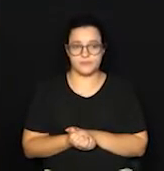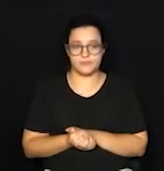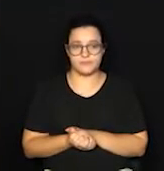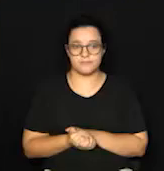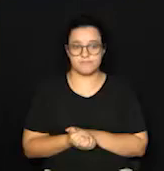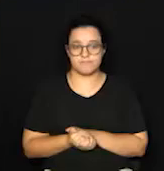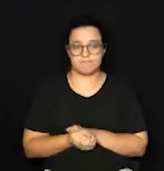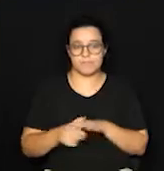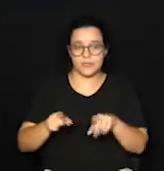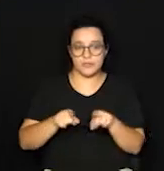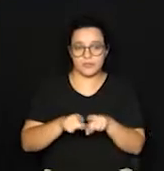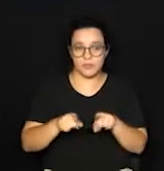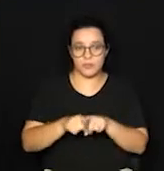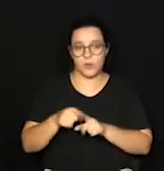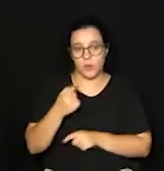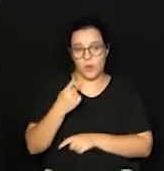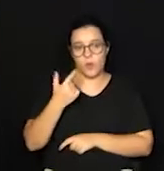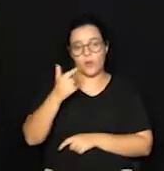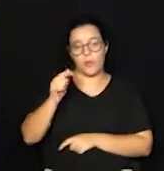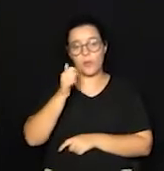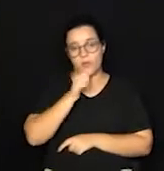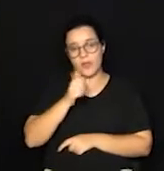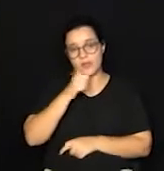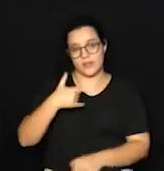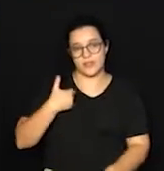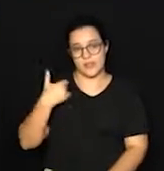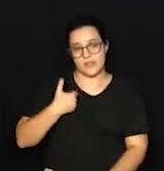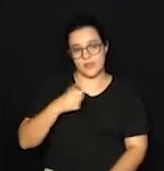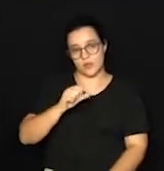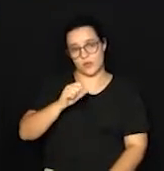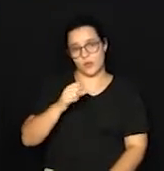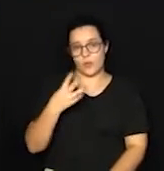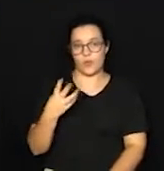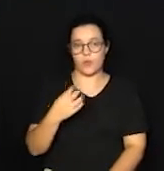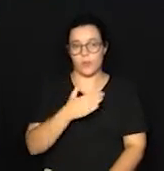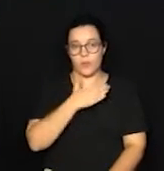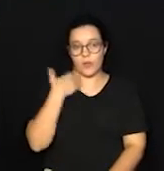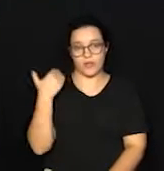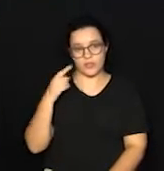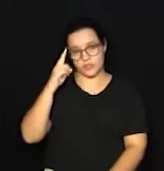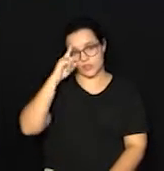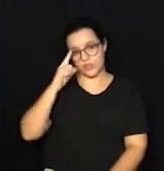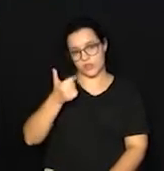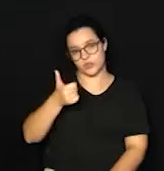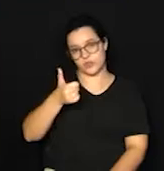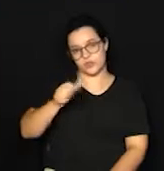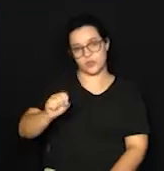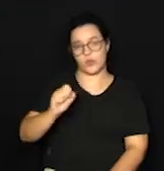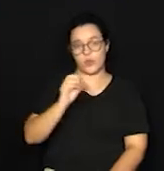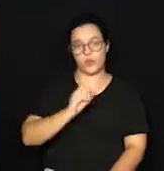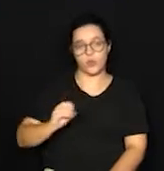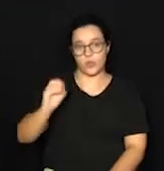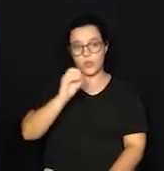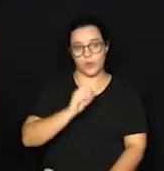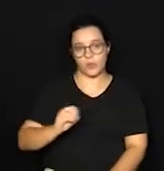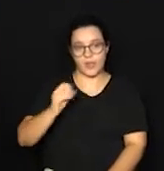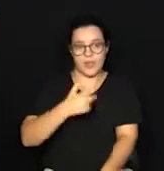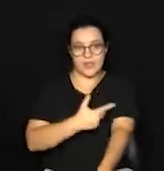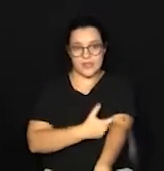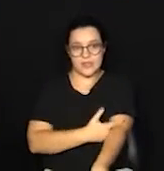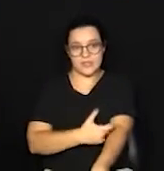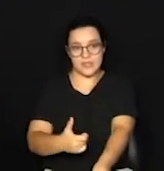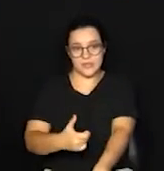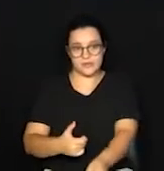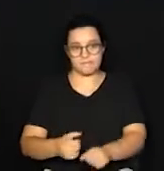paciente. E também uma outra mulher de 84 anos que morreu no dia 18 de outubro e o exame foi realizado